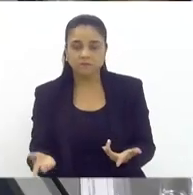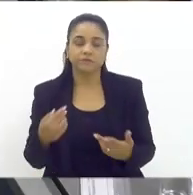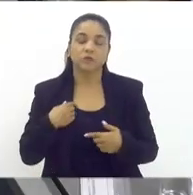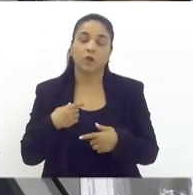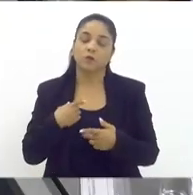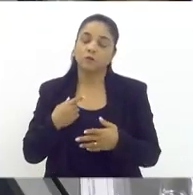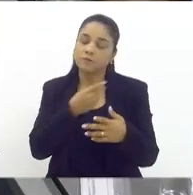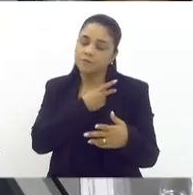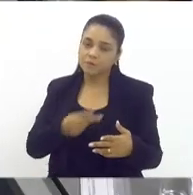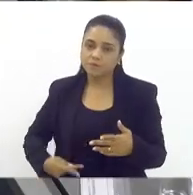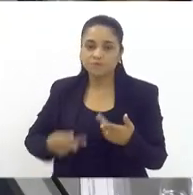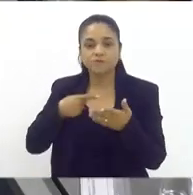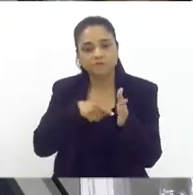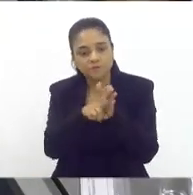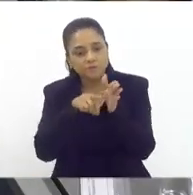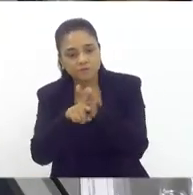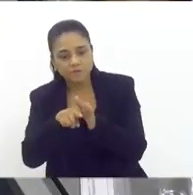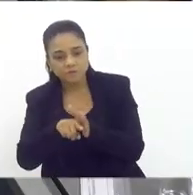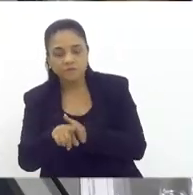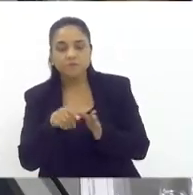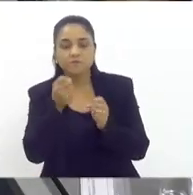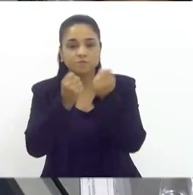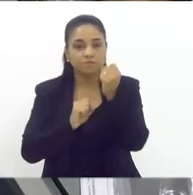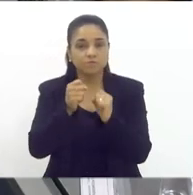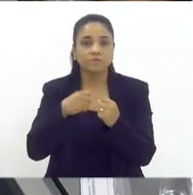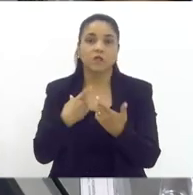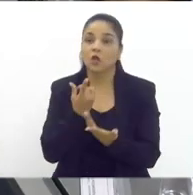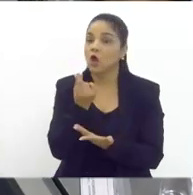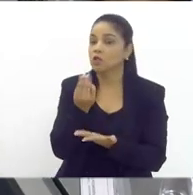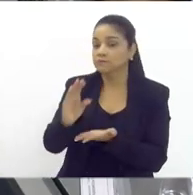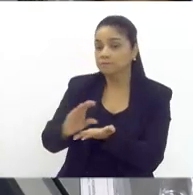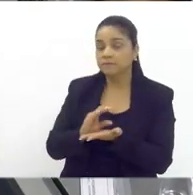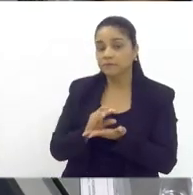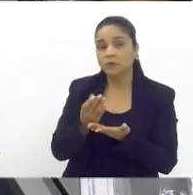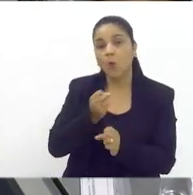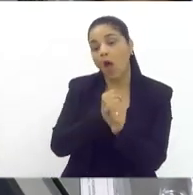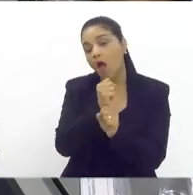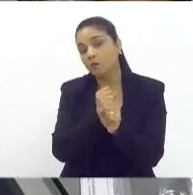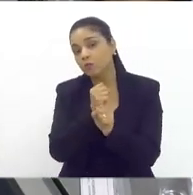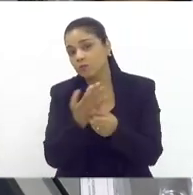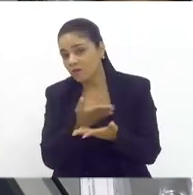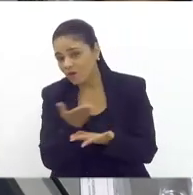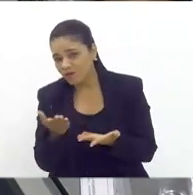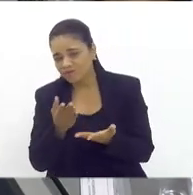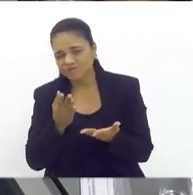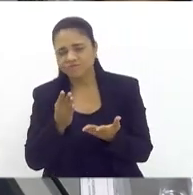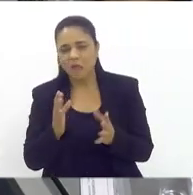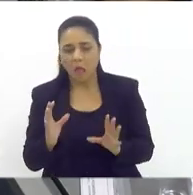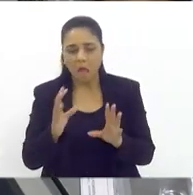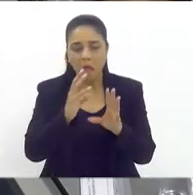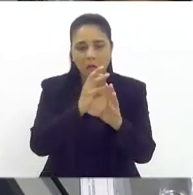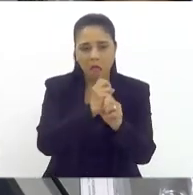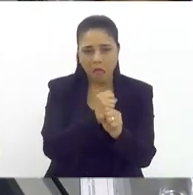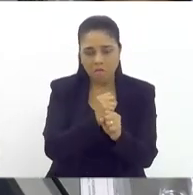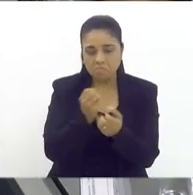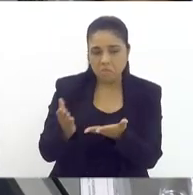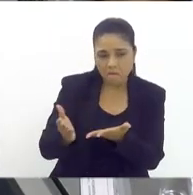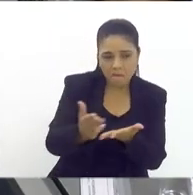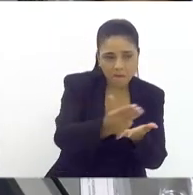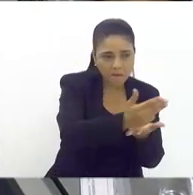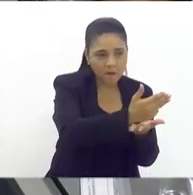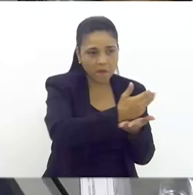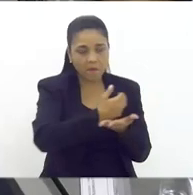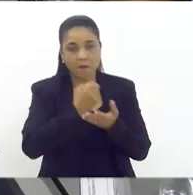com as indagações referentes à gestão da agência Qual o orçamento da agência anual a previsão orçamentar a previsão de arrecadação